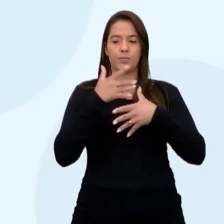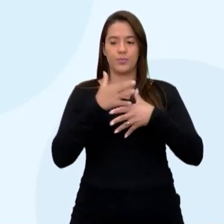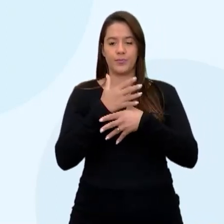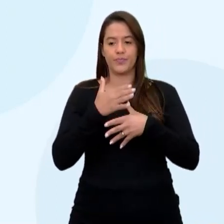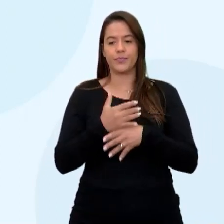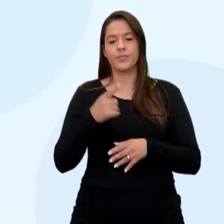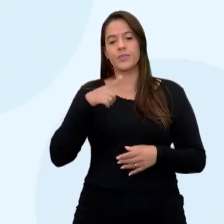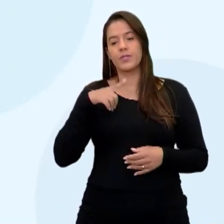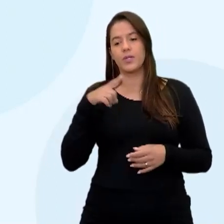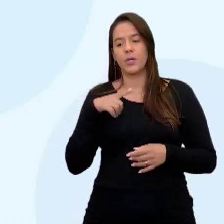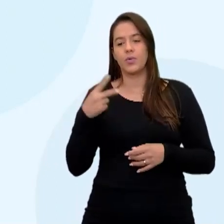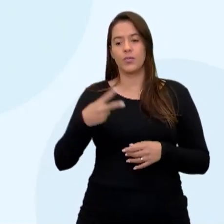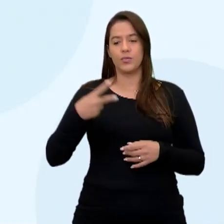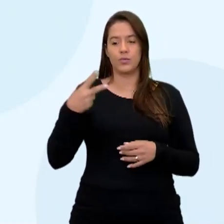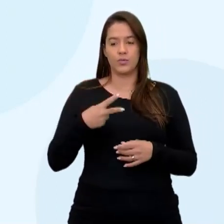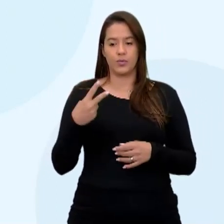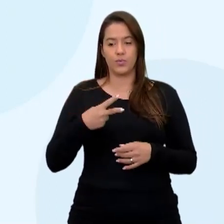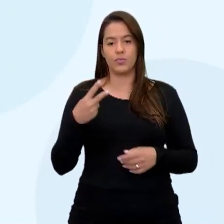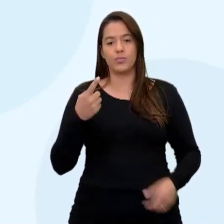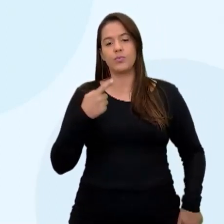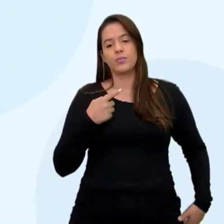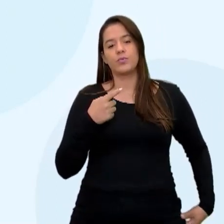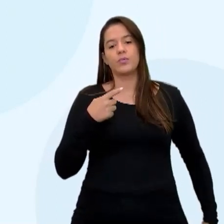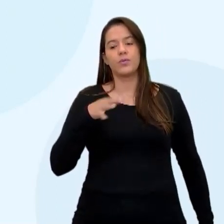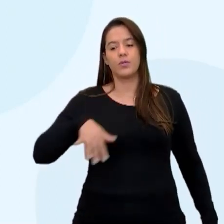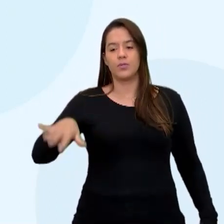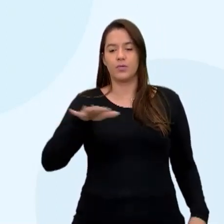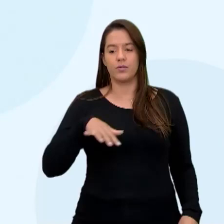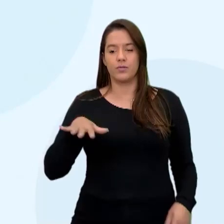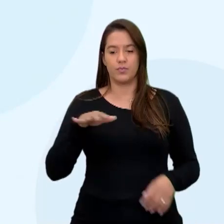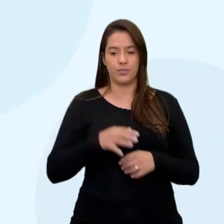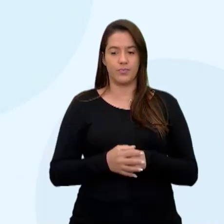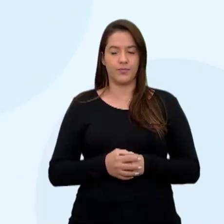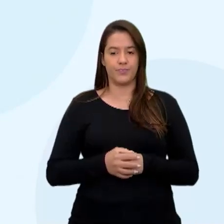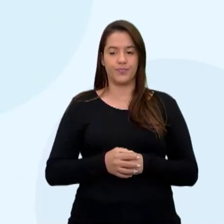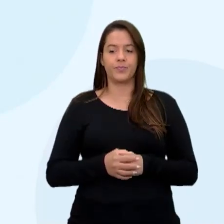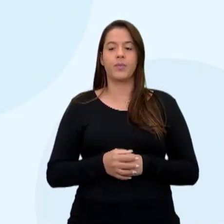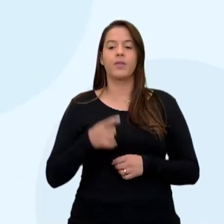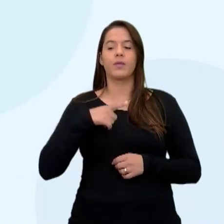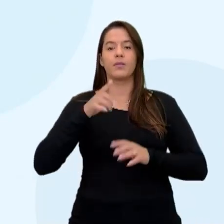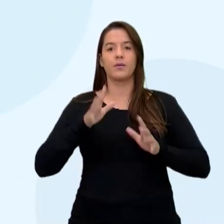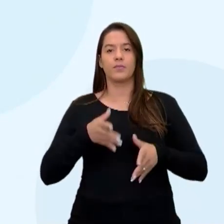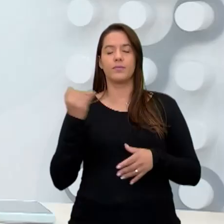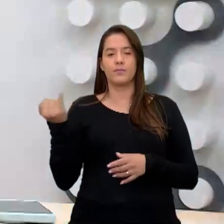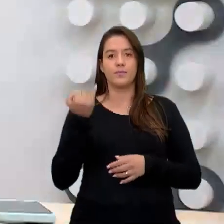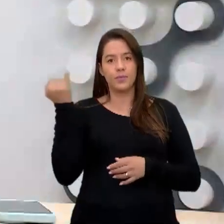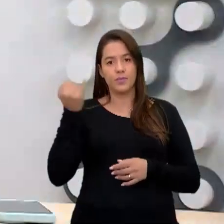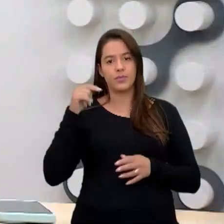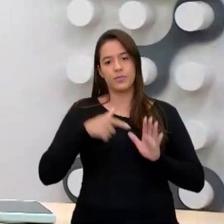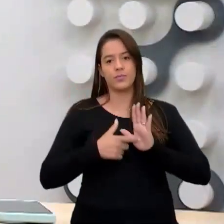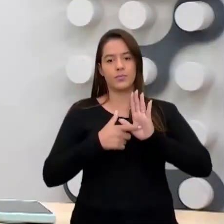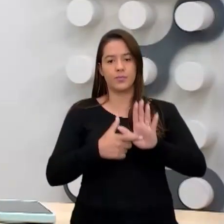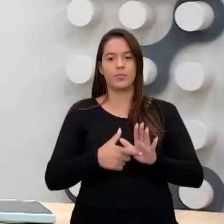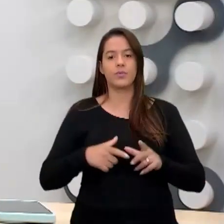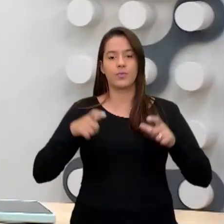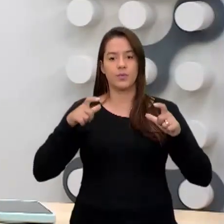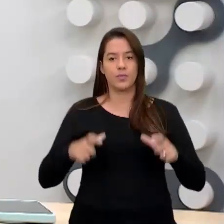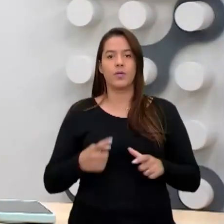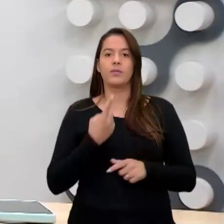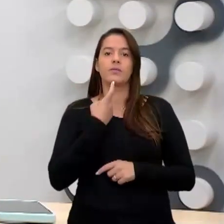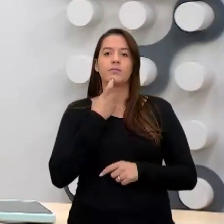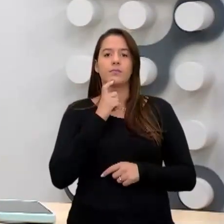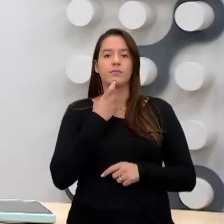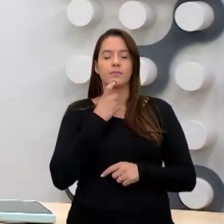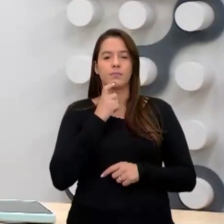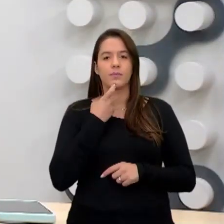constitui aí o segundo nível da gestão territorial. Então é interessante aí retratar, né, a cidade de Campinas,